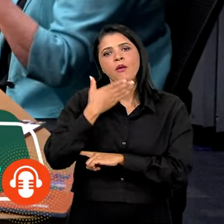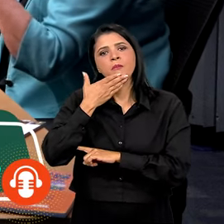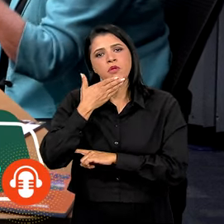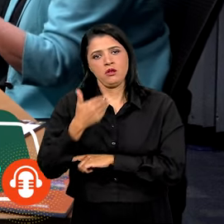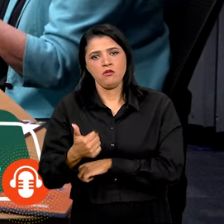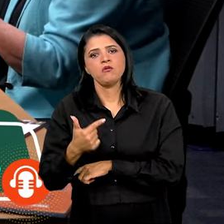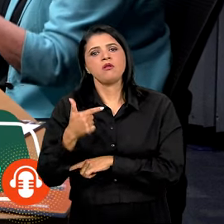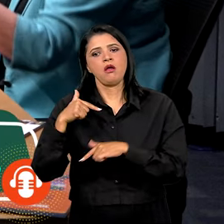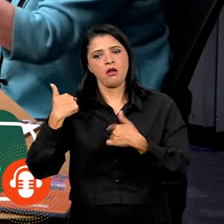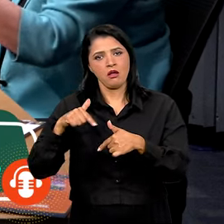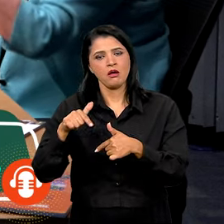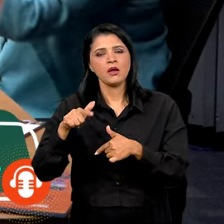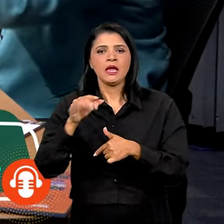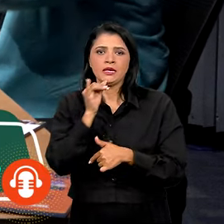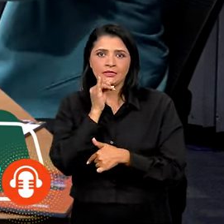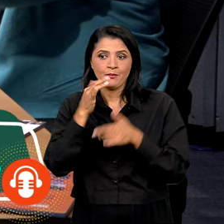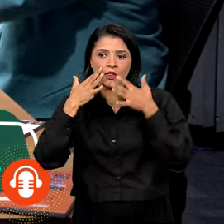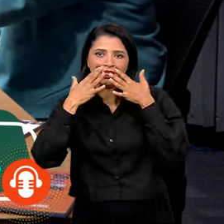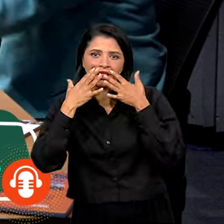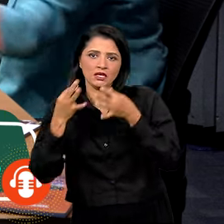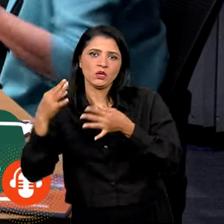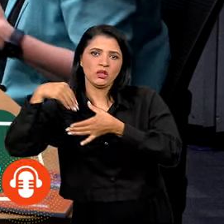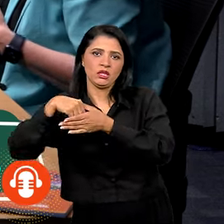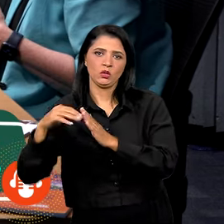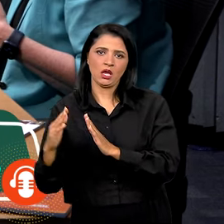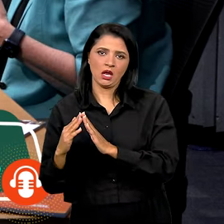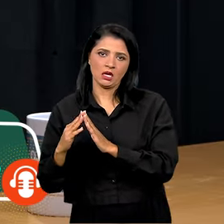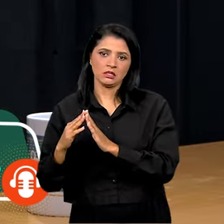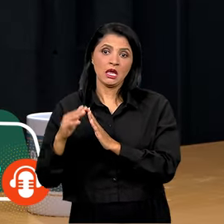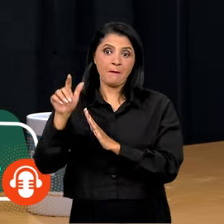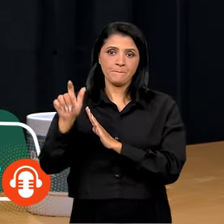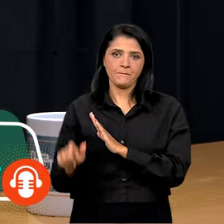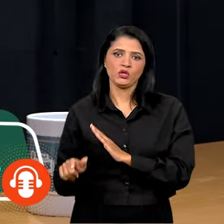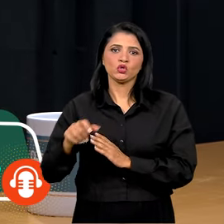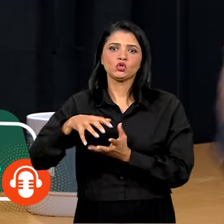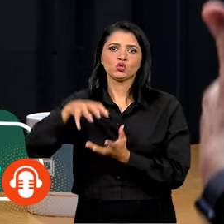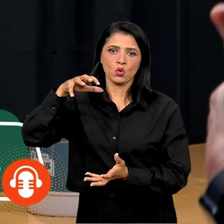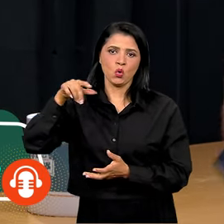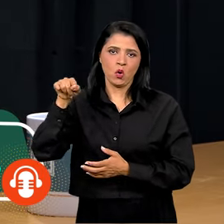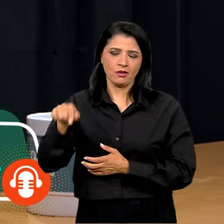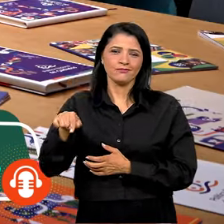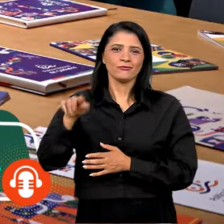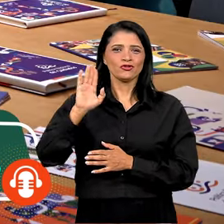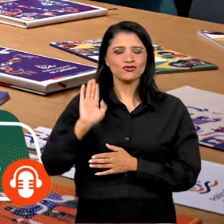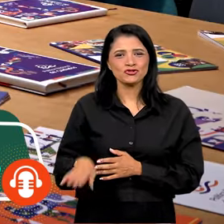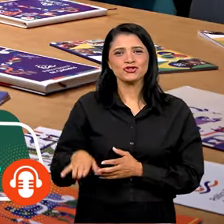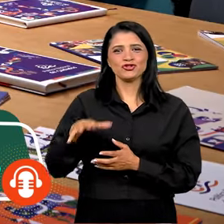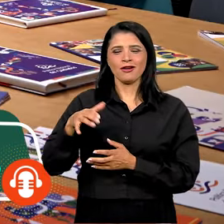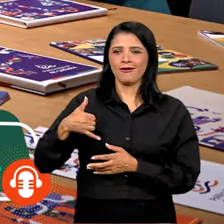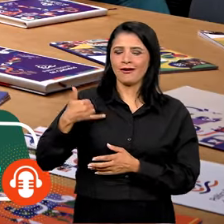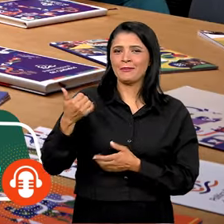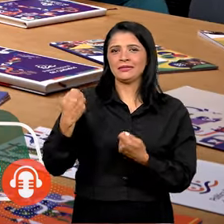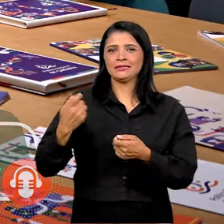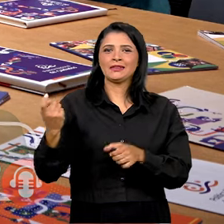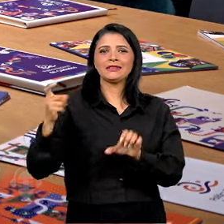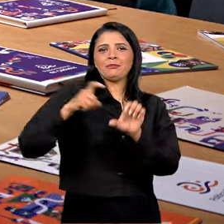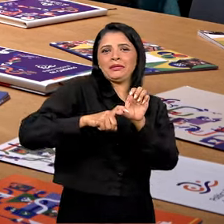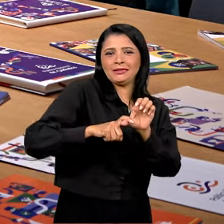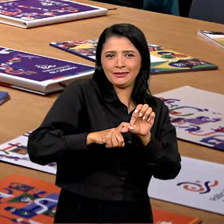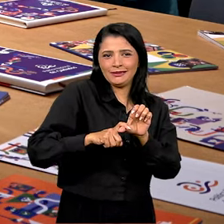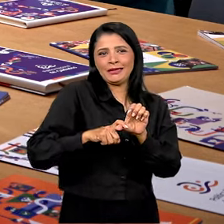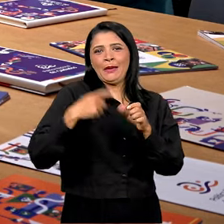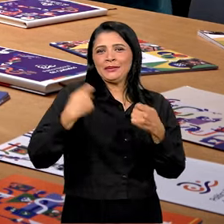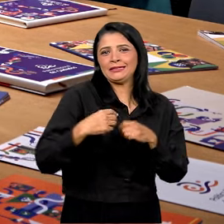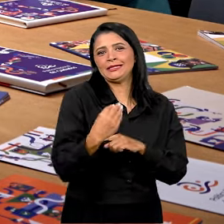o serviços de atenção domiciliar à pessoa idosa né aquelas pessoas que já estão numa situação de maior Dependência